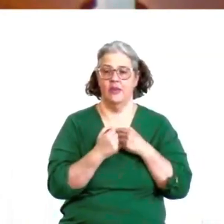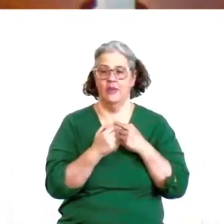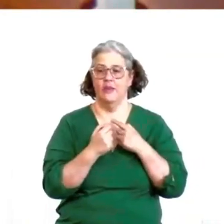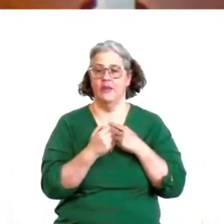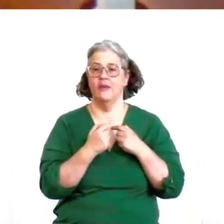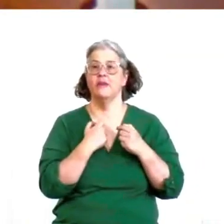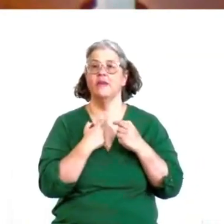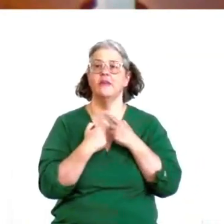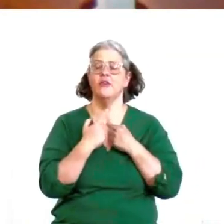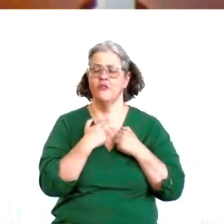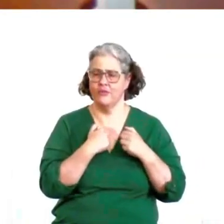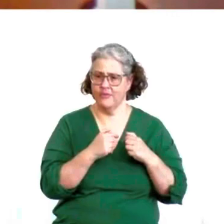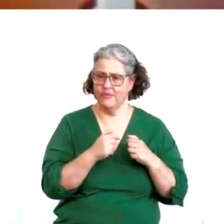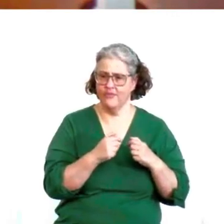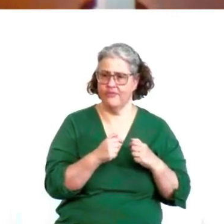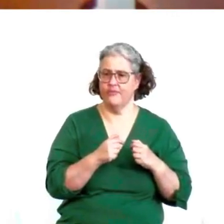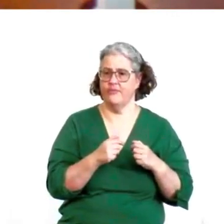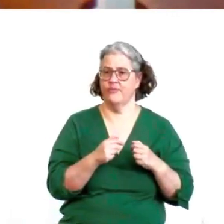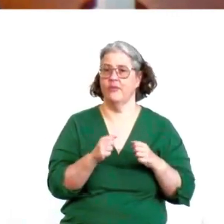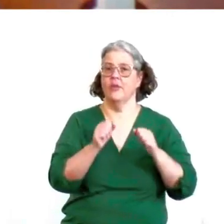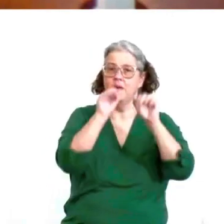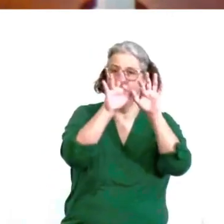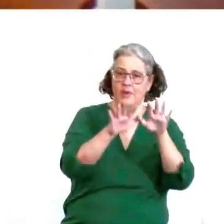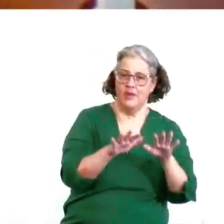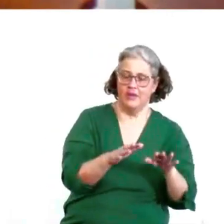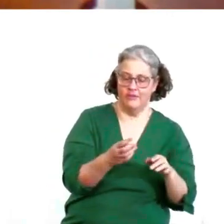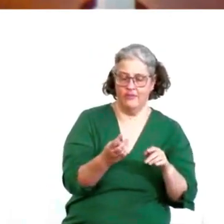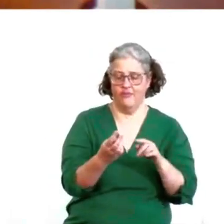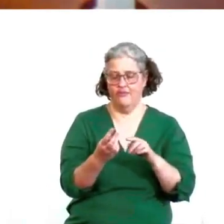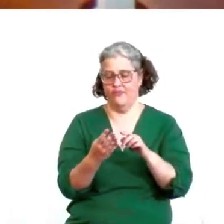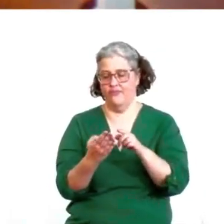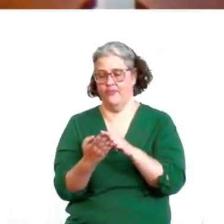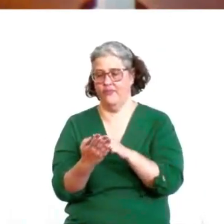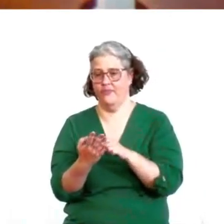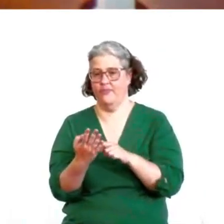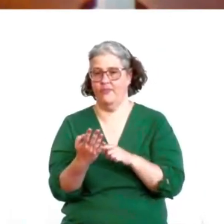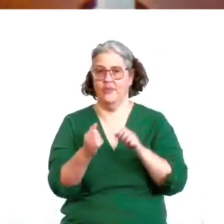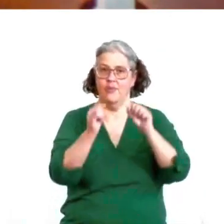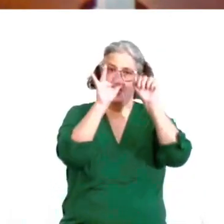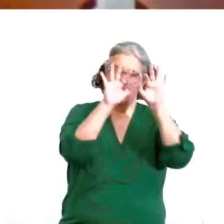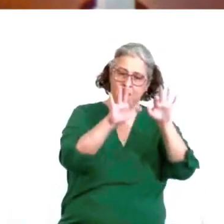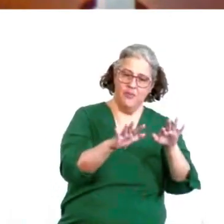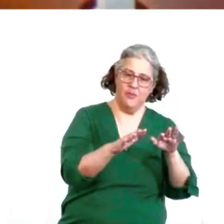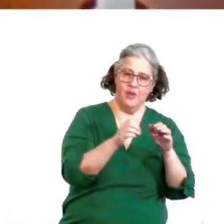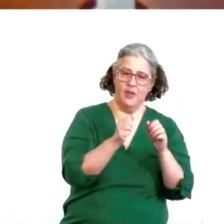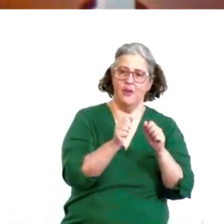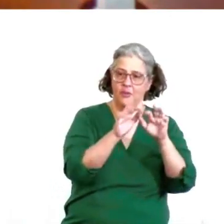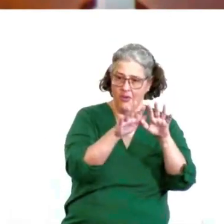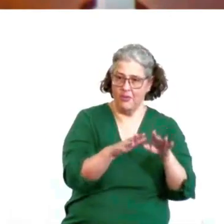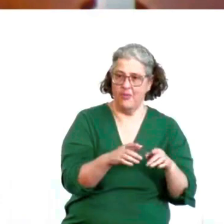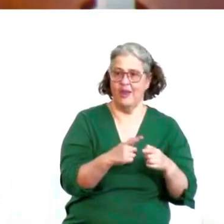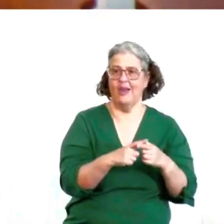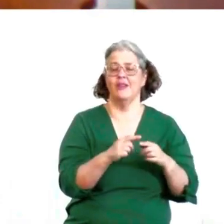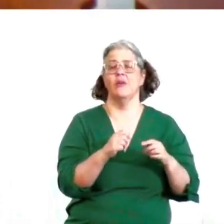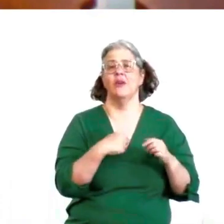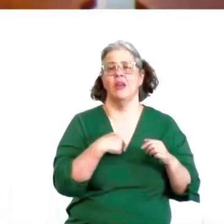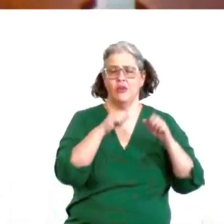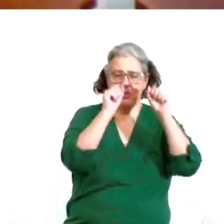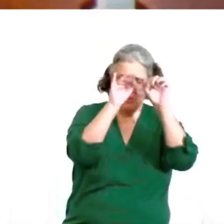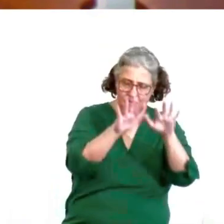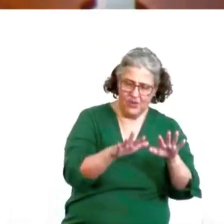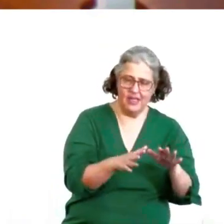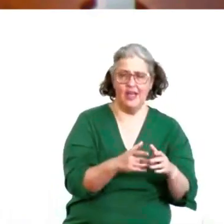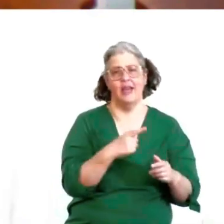te engrandecerei o nome, sê tu uma bênção. Então isso tem a ver com Abraão e a sua comunidade, a sua família, os seus